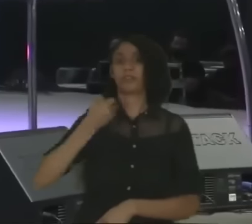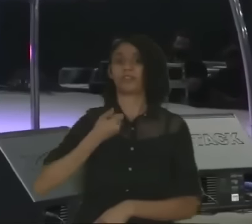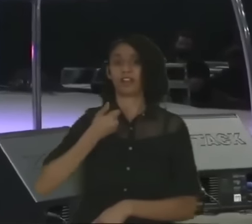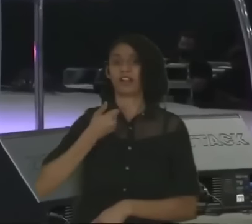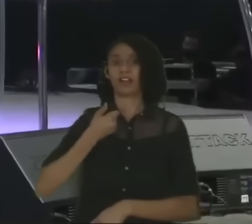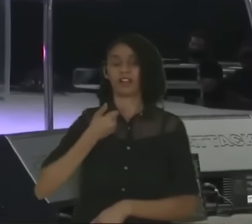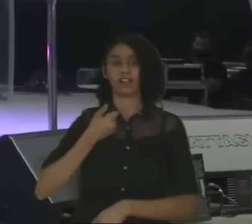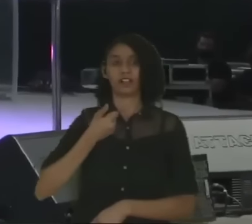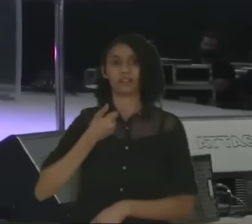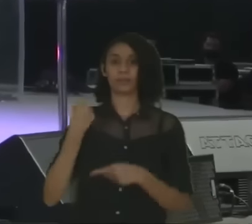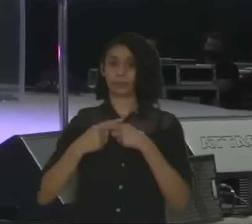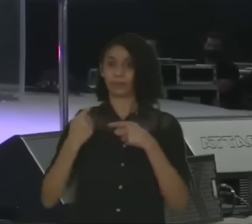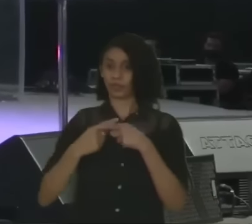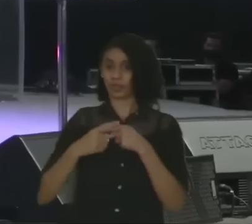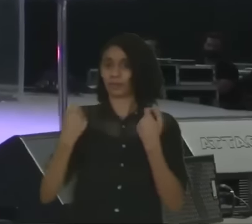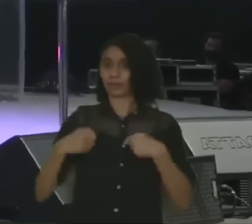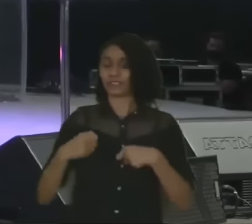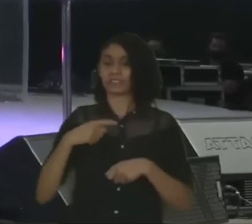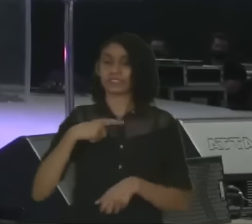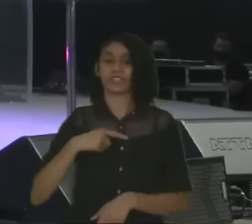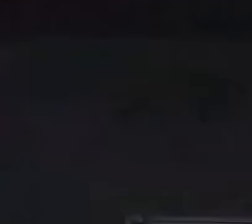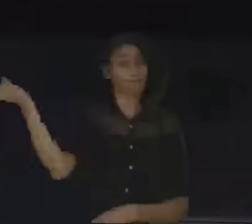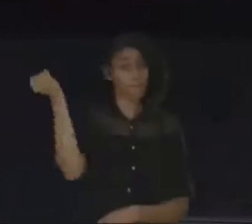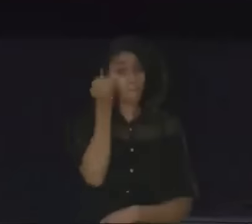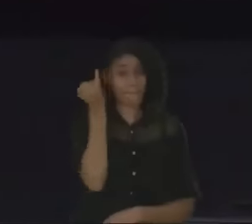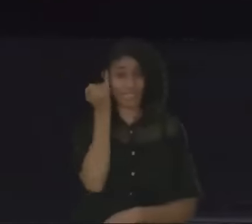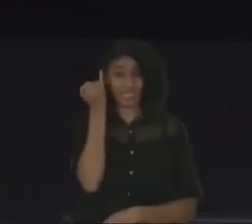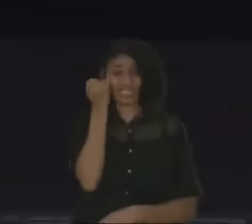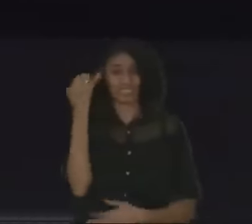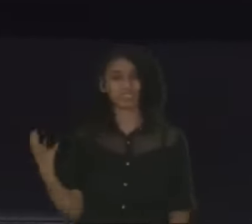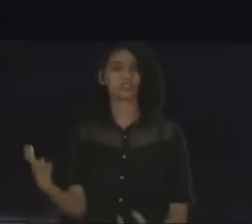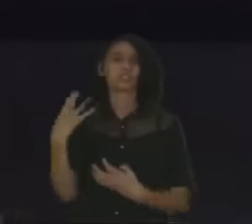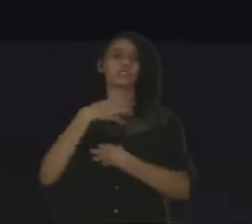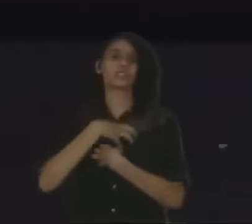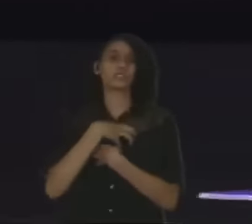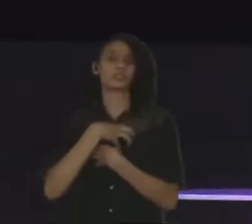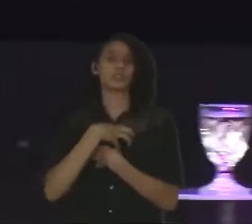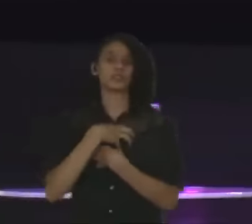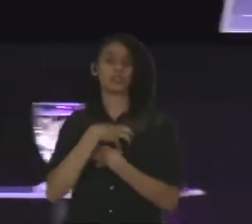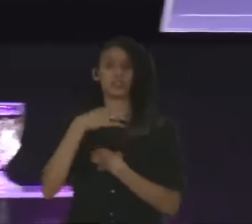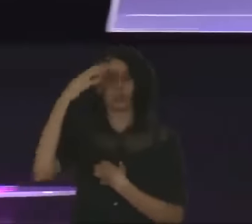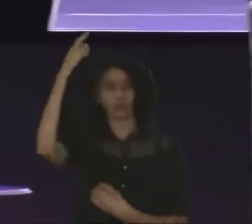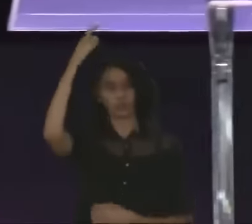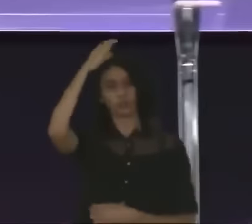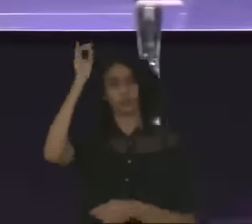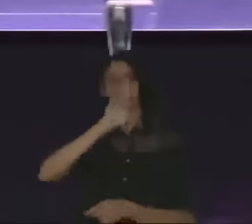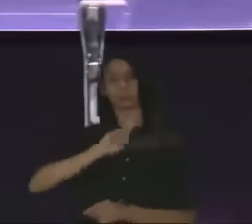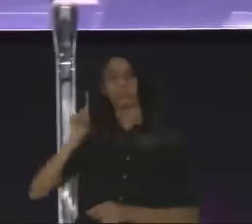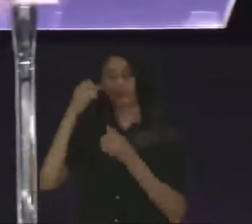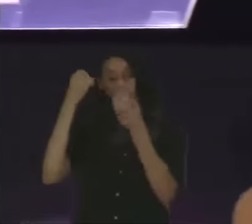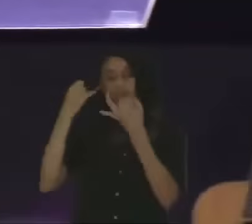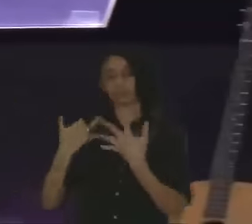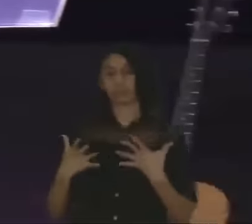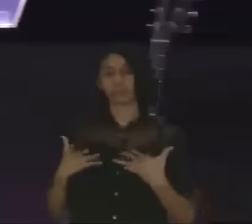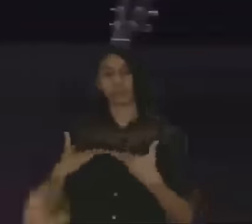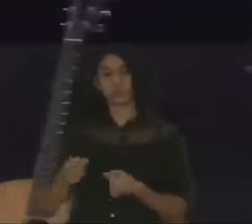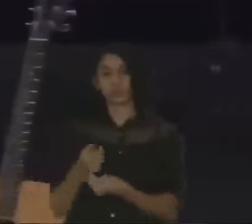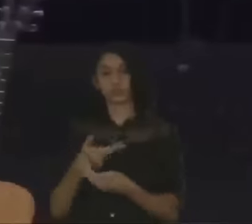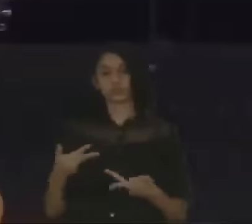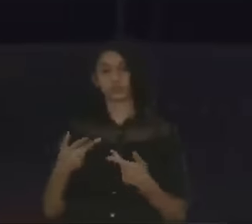vai Porque tem preguiça de ser sensível espiritualmente para perceber Deus falando com você em toda e qualquer